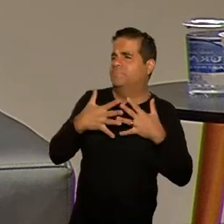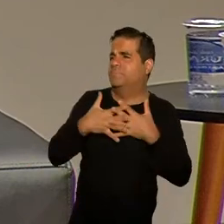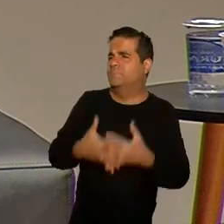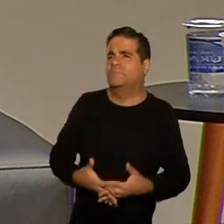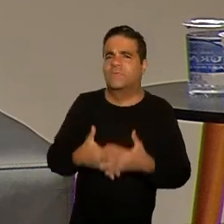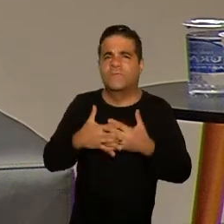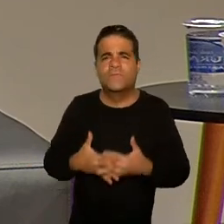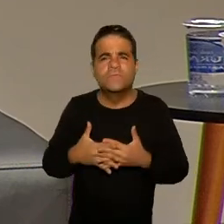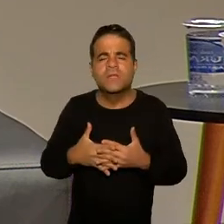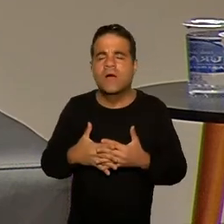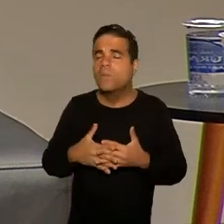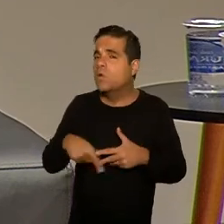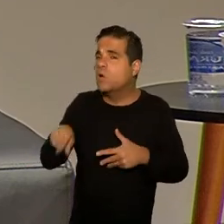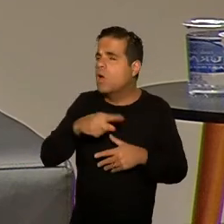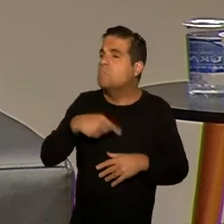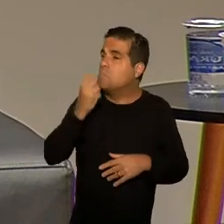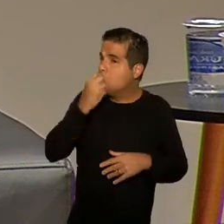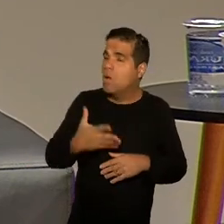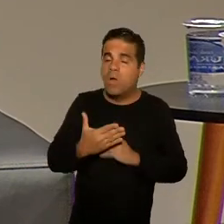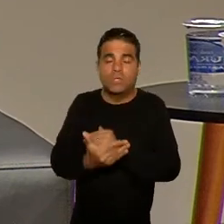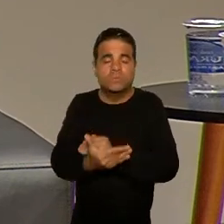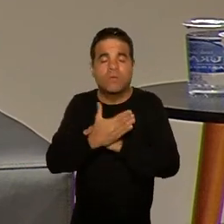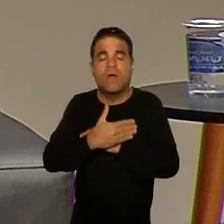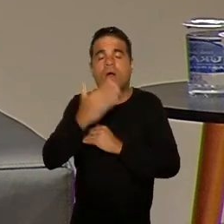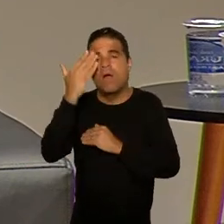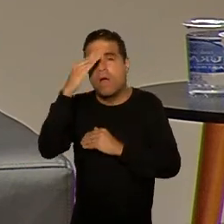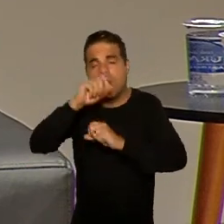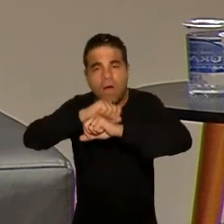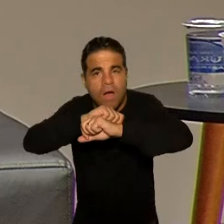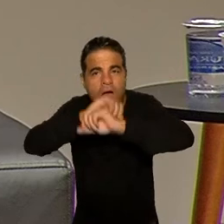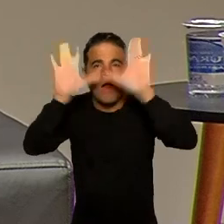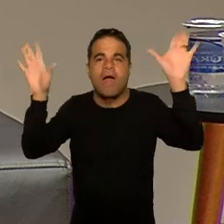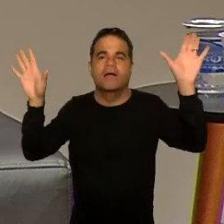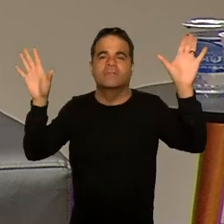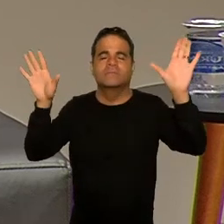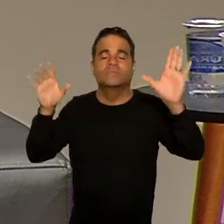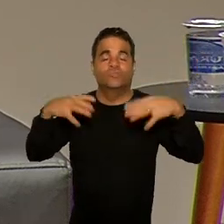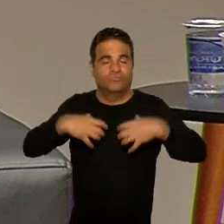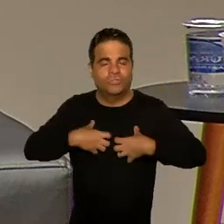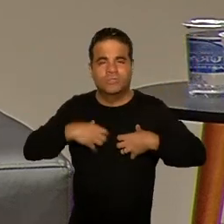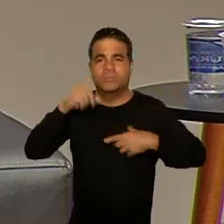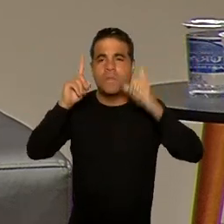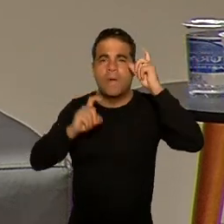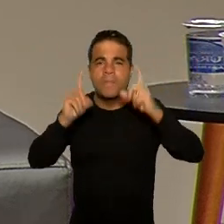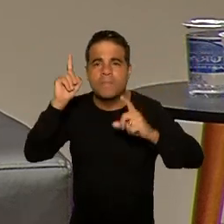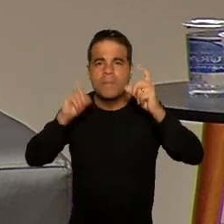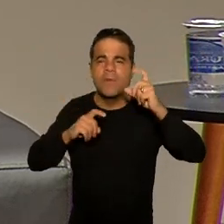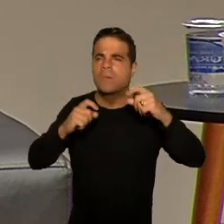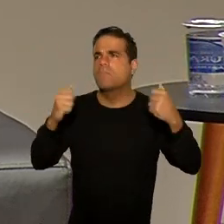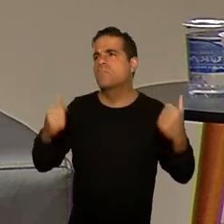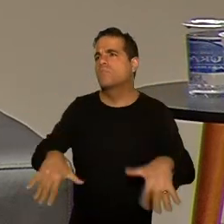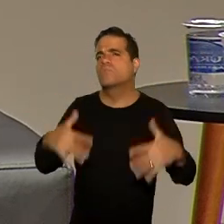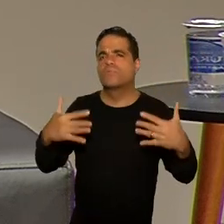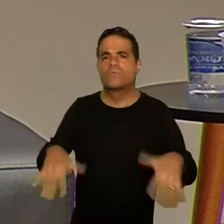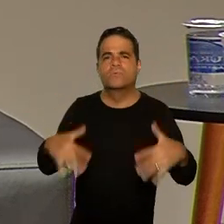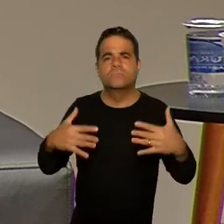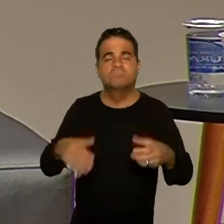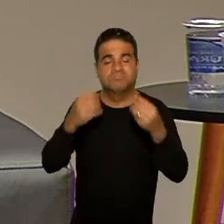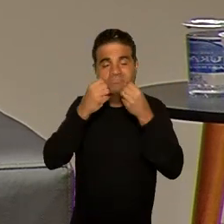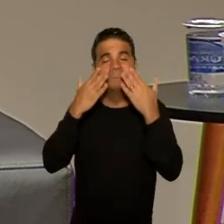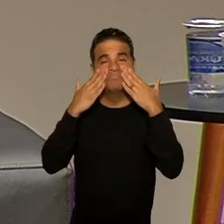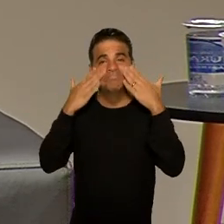era de uma riqueza absoluta depois deu para entender que não era mas a força expressiva e poética era tamanha